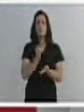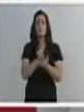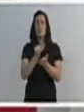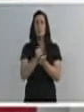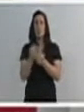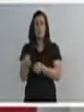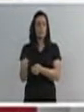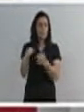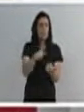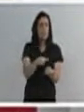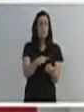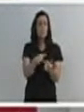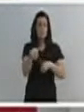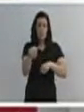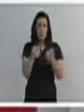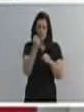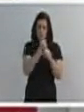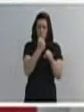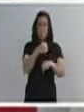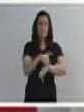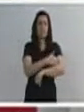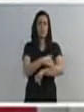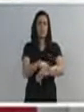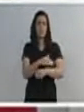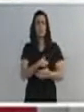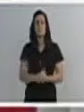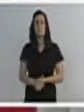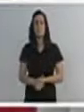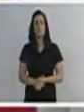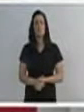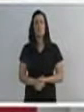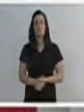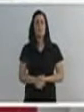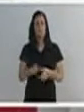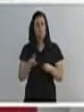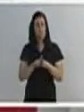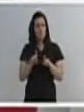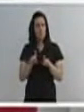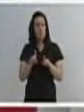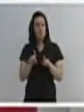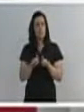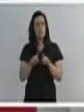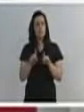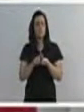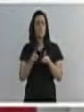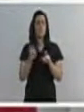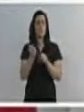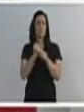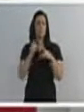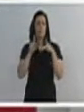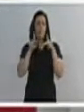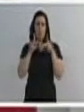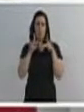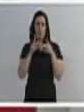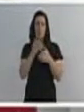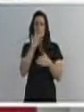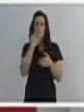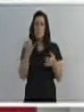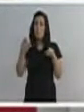esteve presente, colocou à disposição, foi parceiro agora em todas as ações